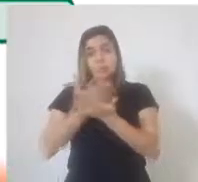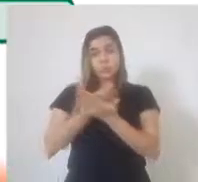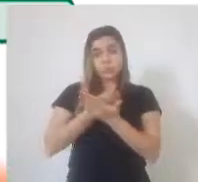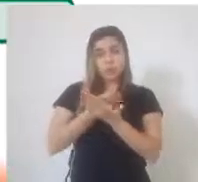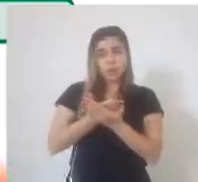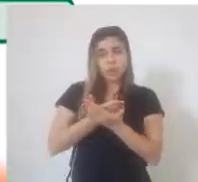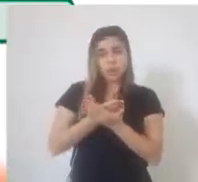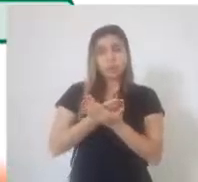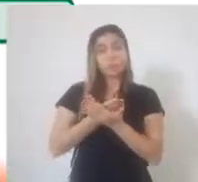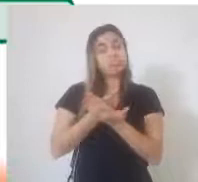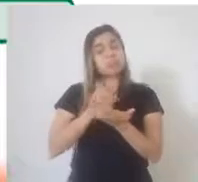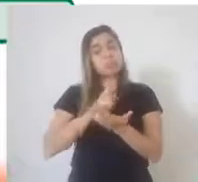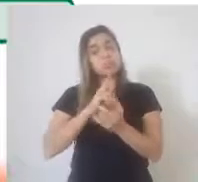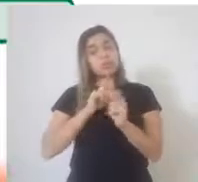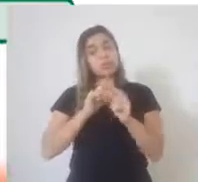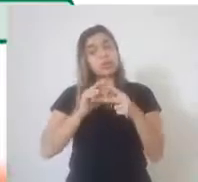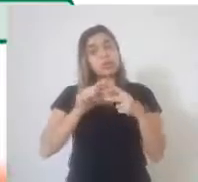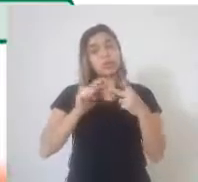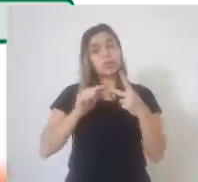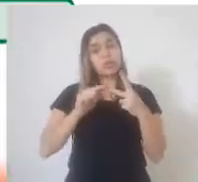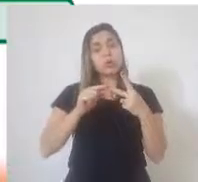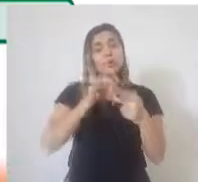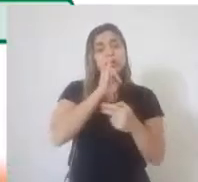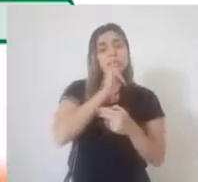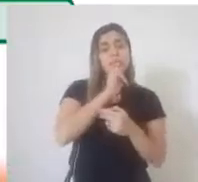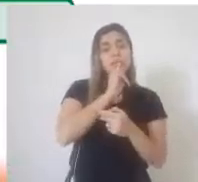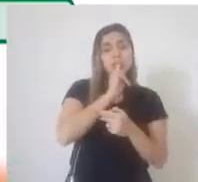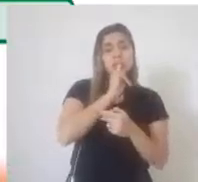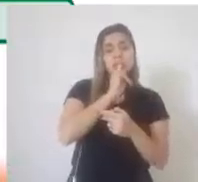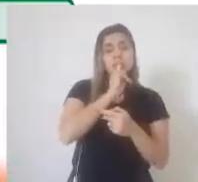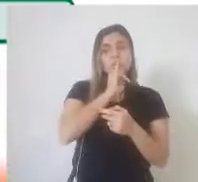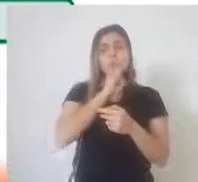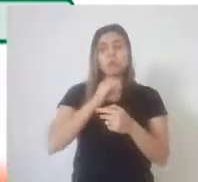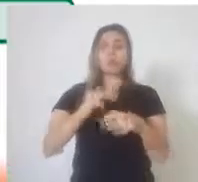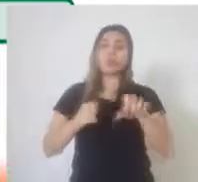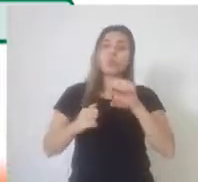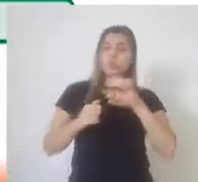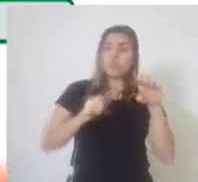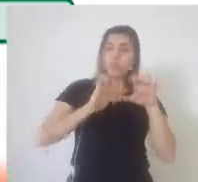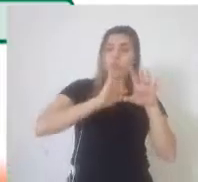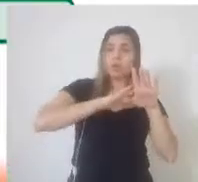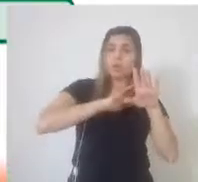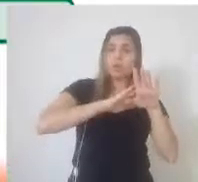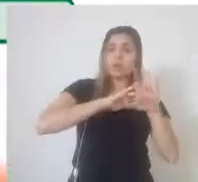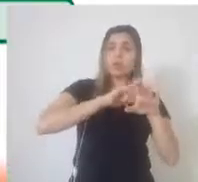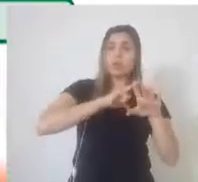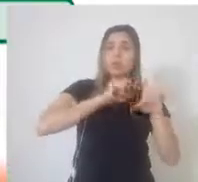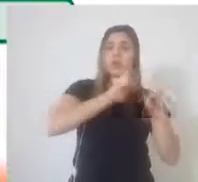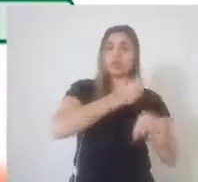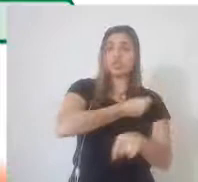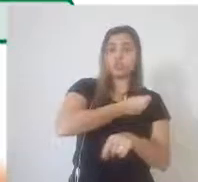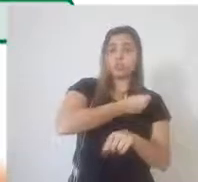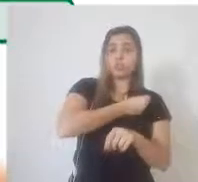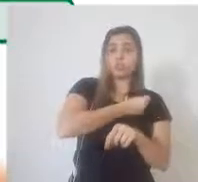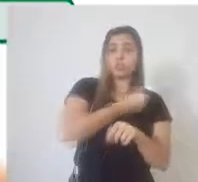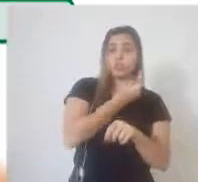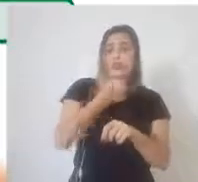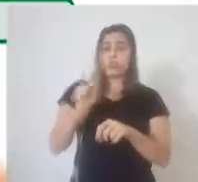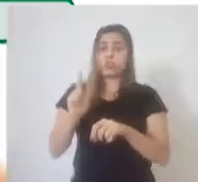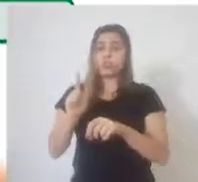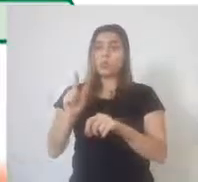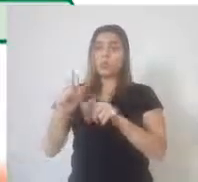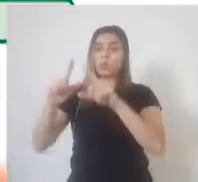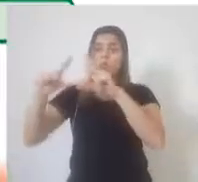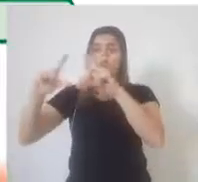também, estudada, né? Então aqui a gente tem esses dois exemplos. Do lado esquerdo a gente tem uma pirâmide de número e do lado